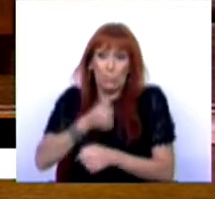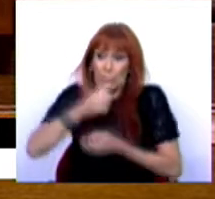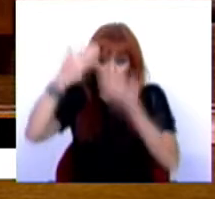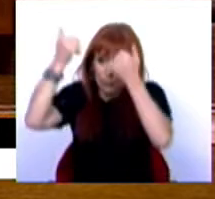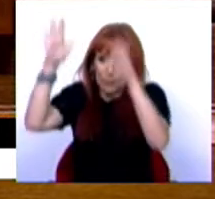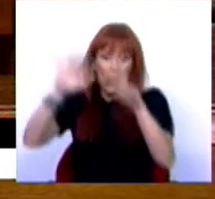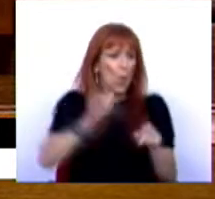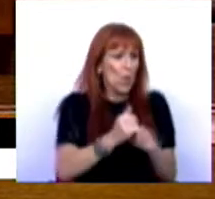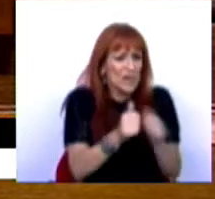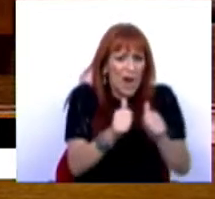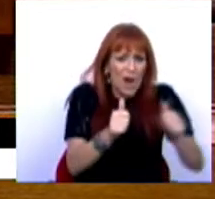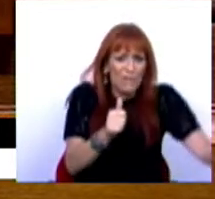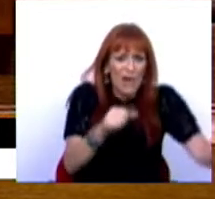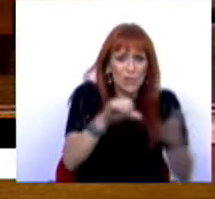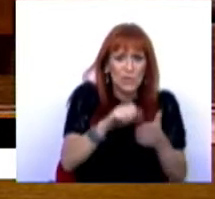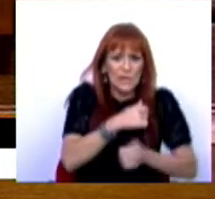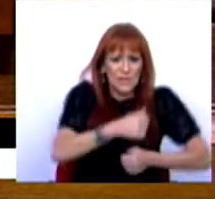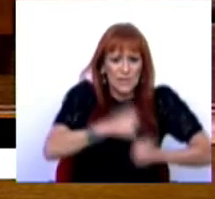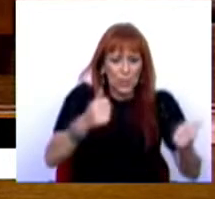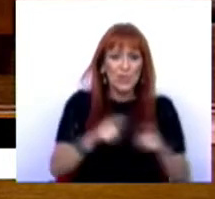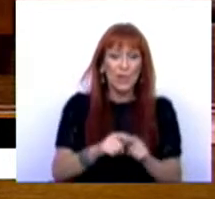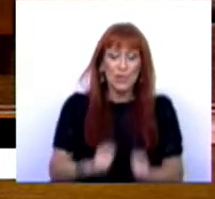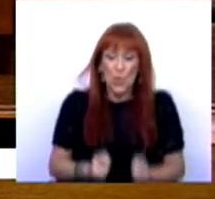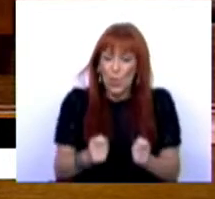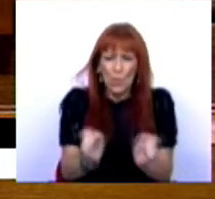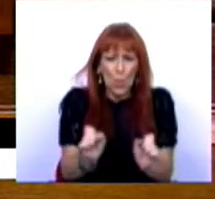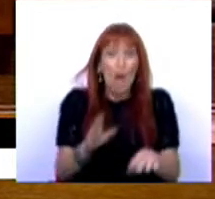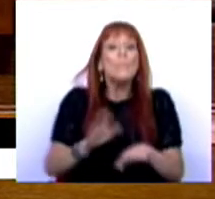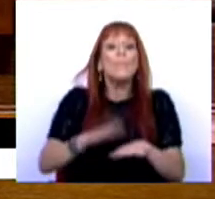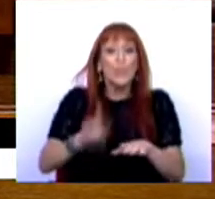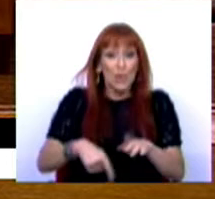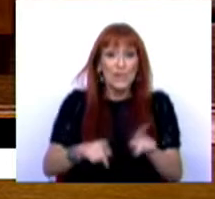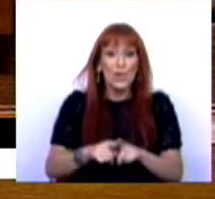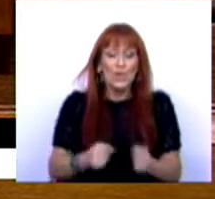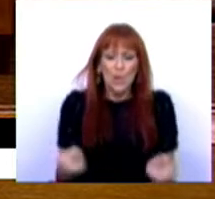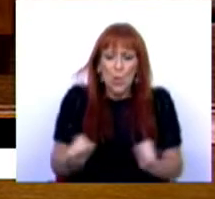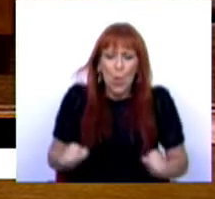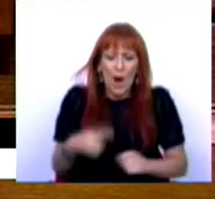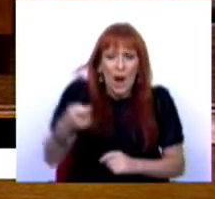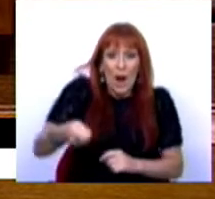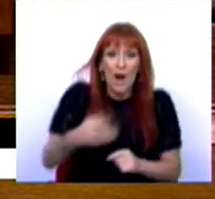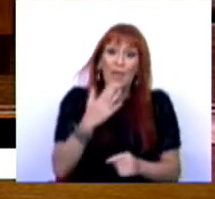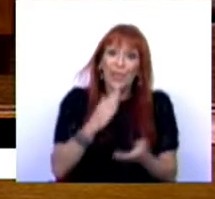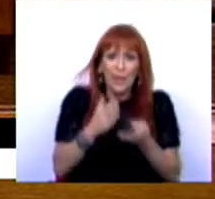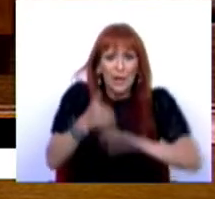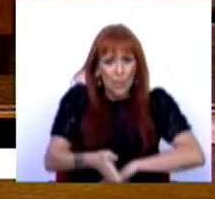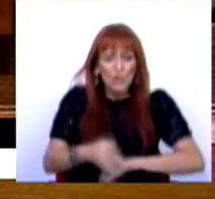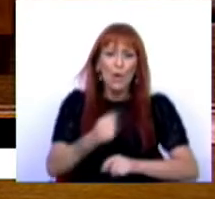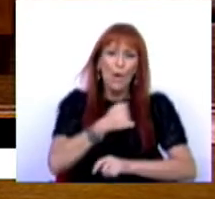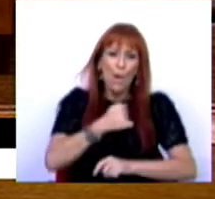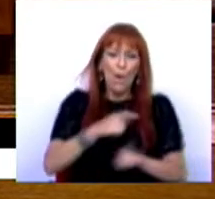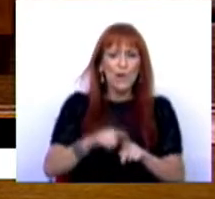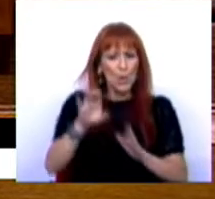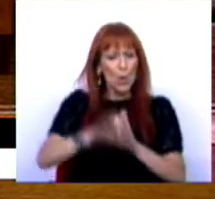e aqueles que se afastam dos centros urbanos. Um desinvestimento que resultou também na inexistência de arrendamento acessível ou habitação